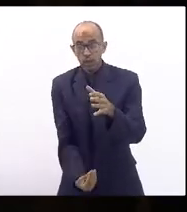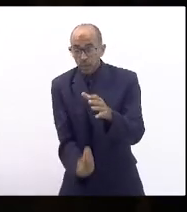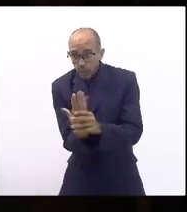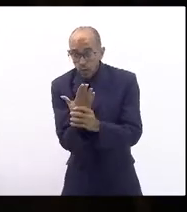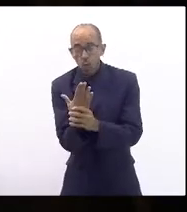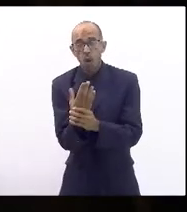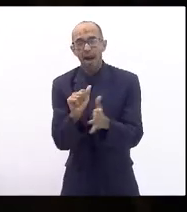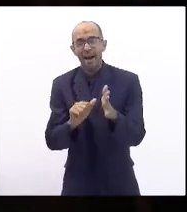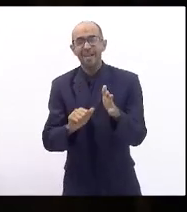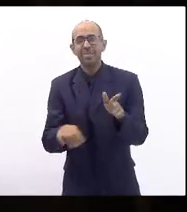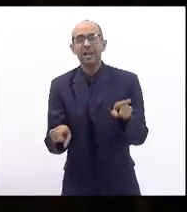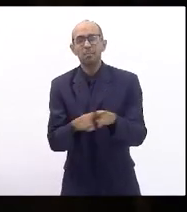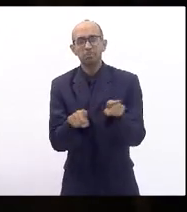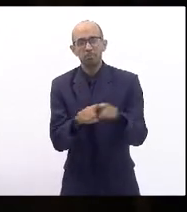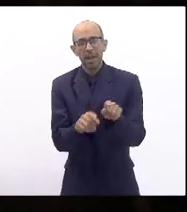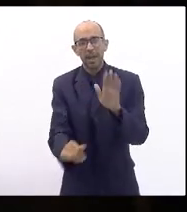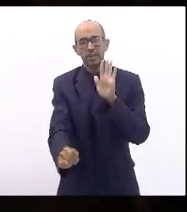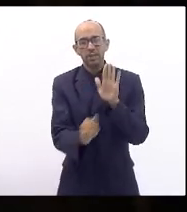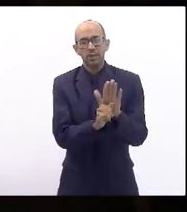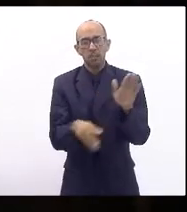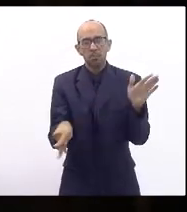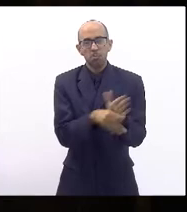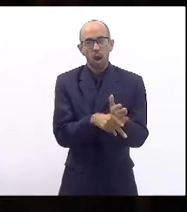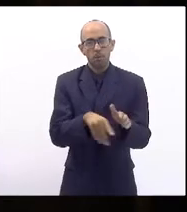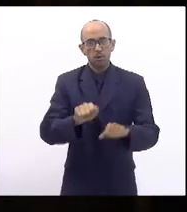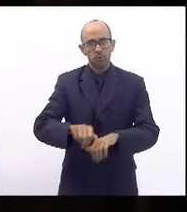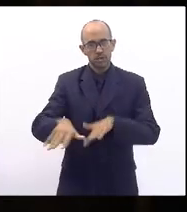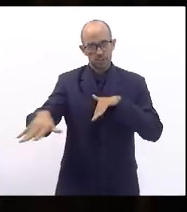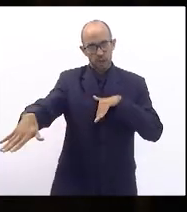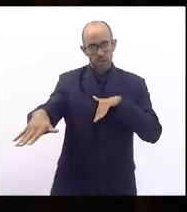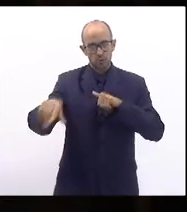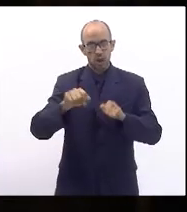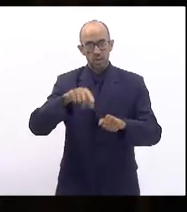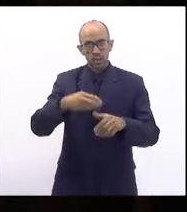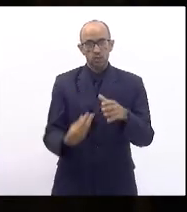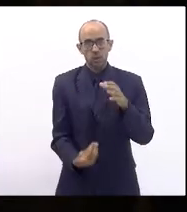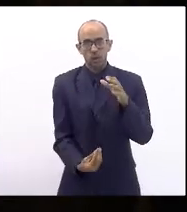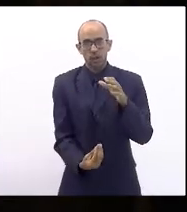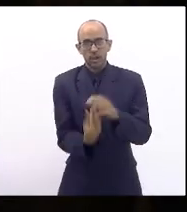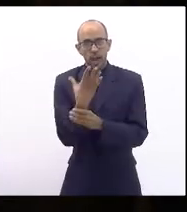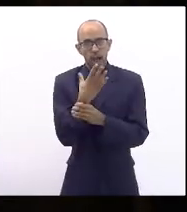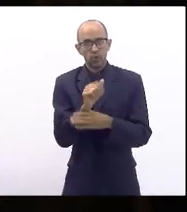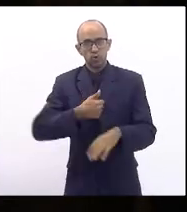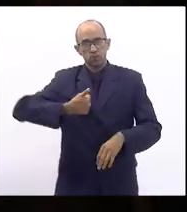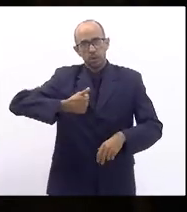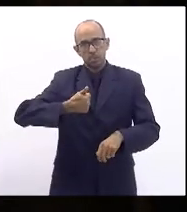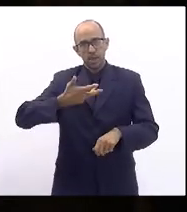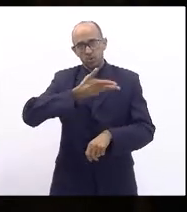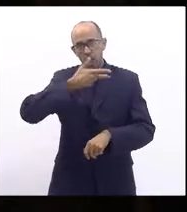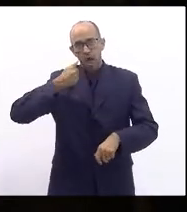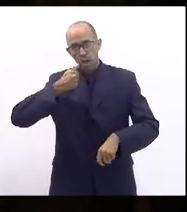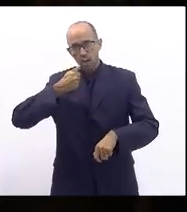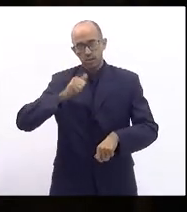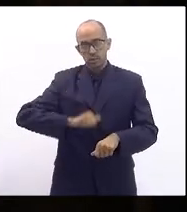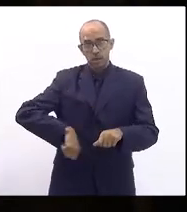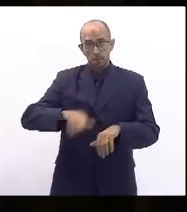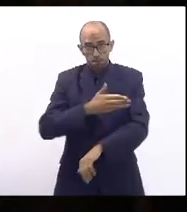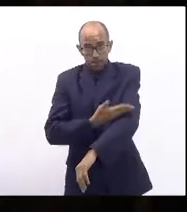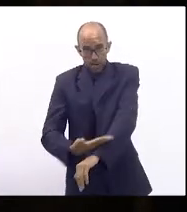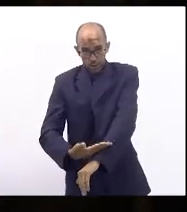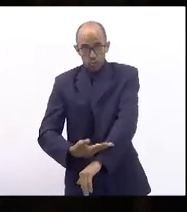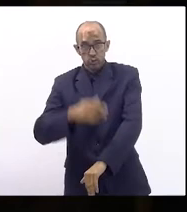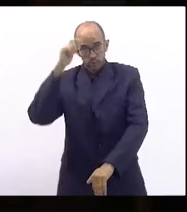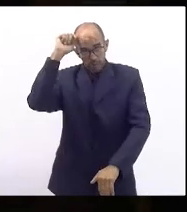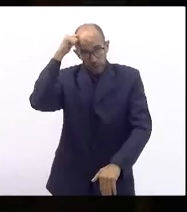brasileiro ali surgiram nossos primeiros heróis em uma espontânea a fusão de raças brancos negros e índios